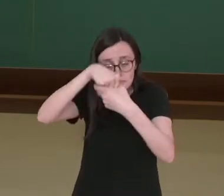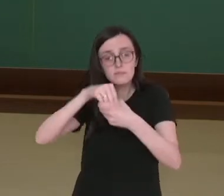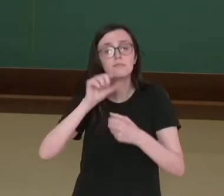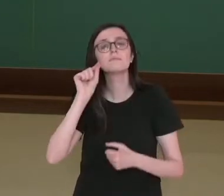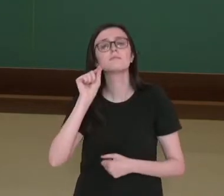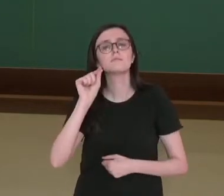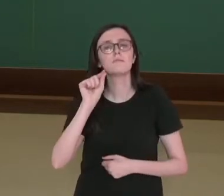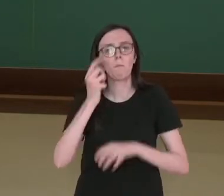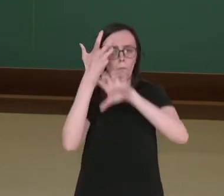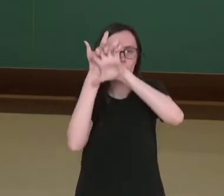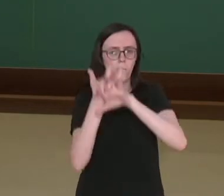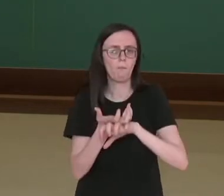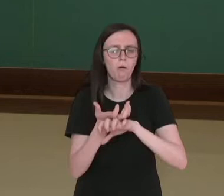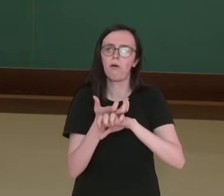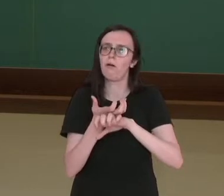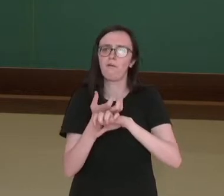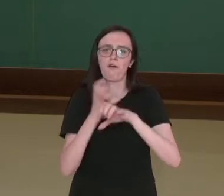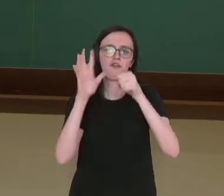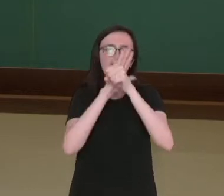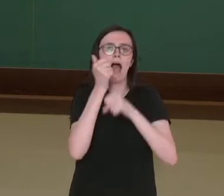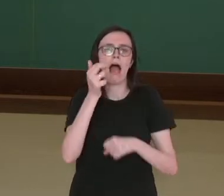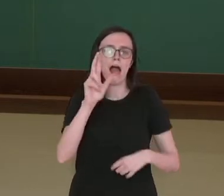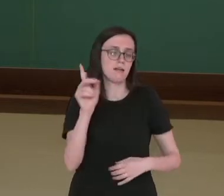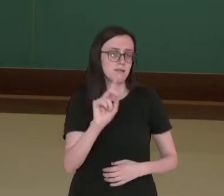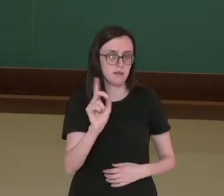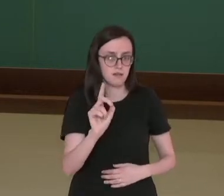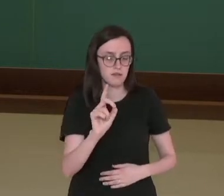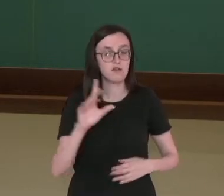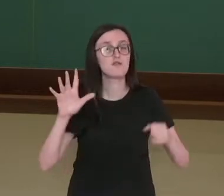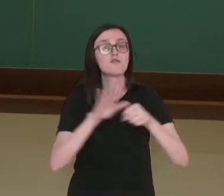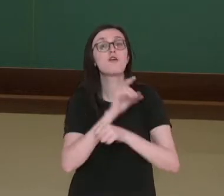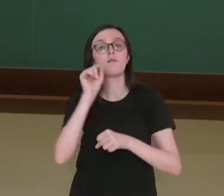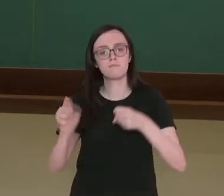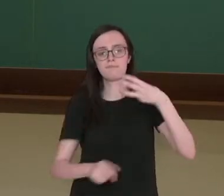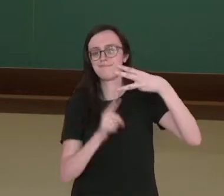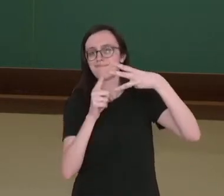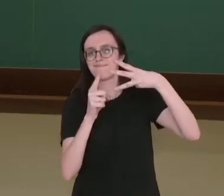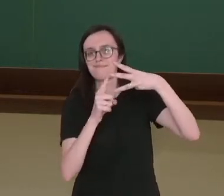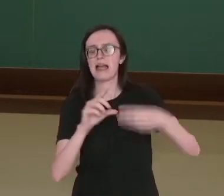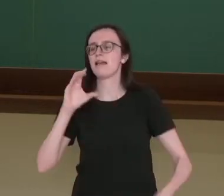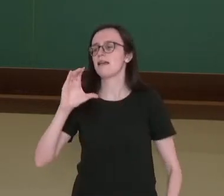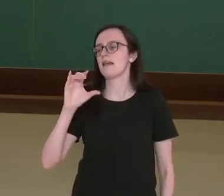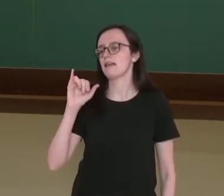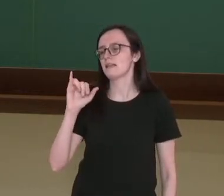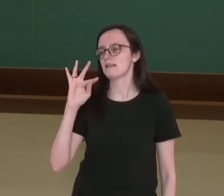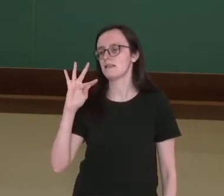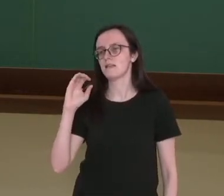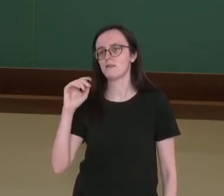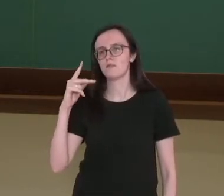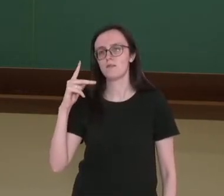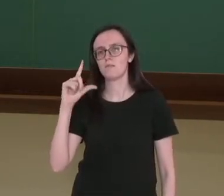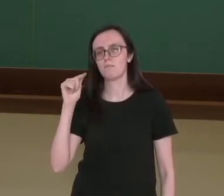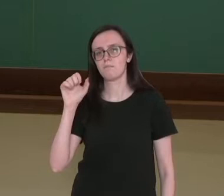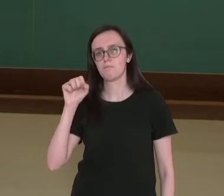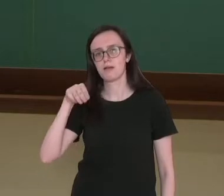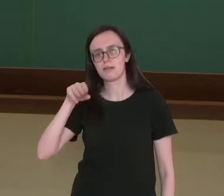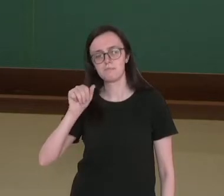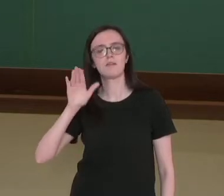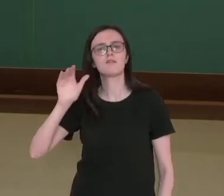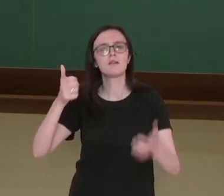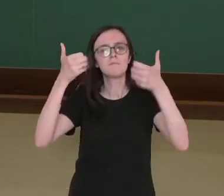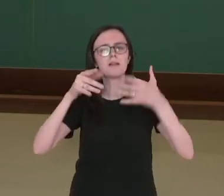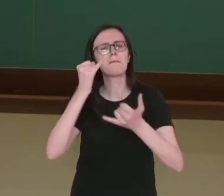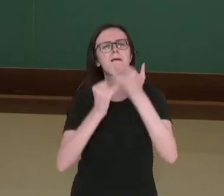não fica oco, ou não fica cheio de ar. Ela fica cheia de citoplasma, que é uma substância com forma